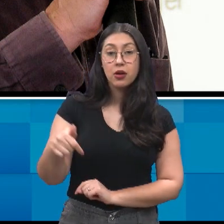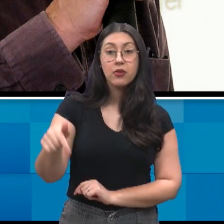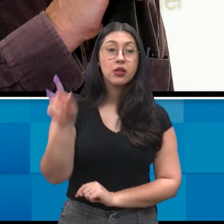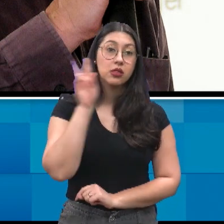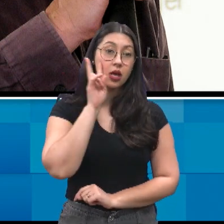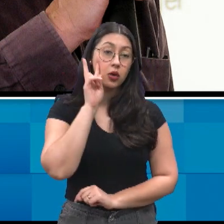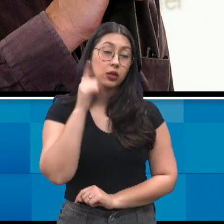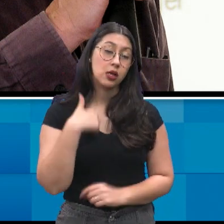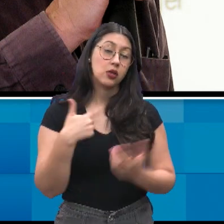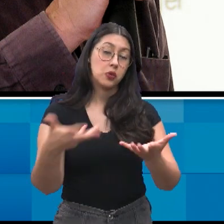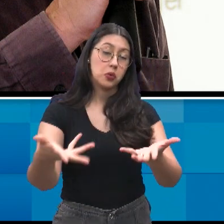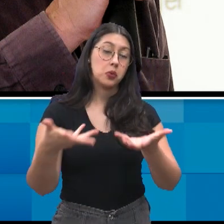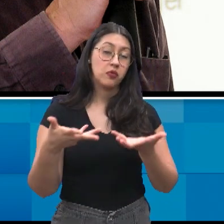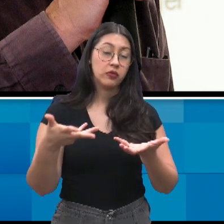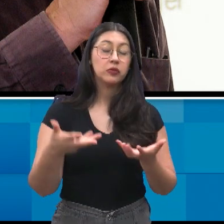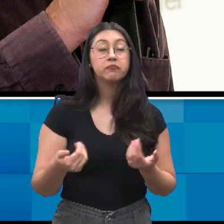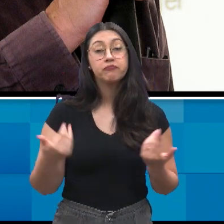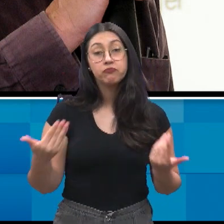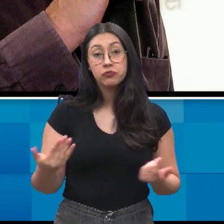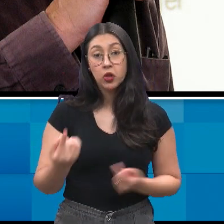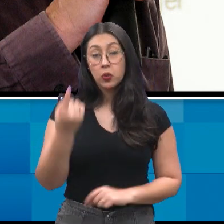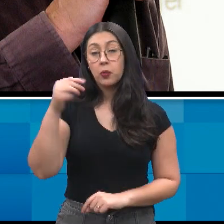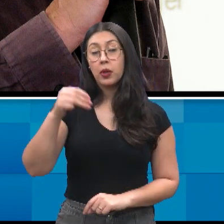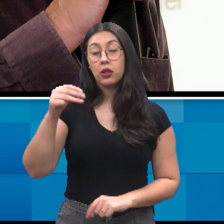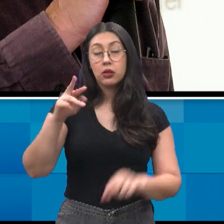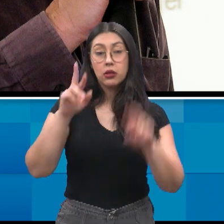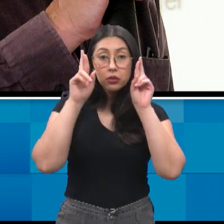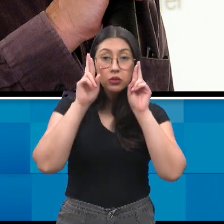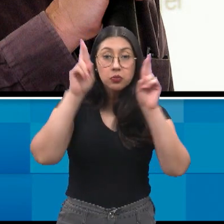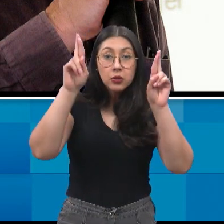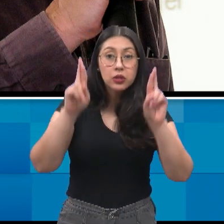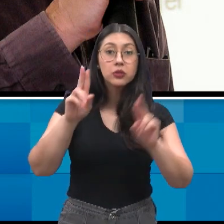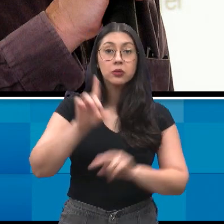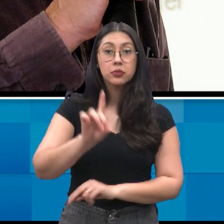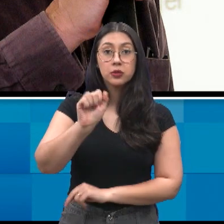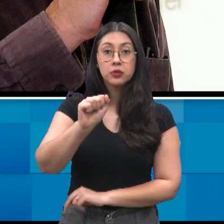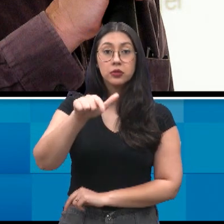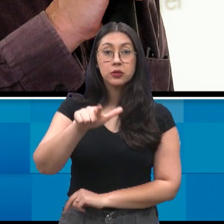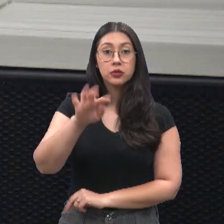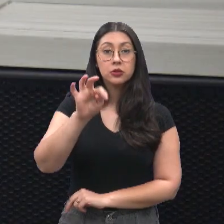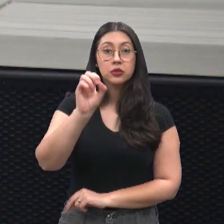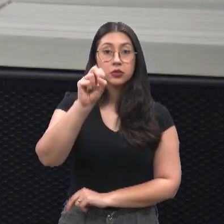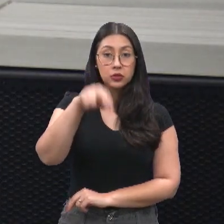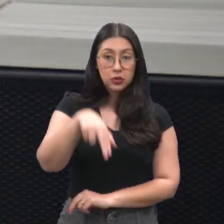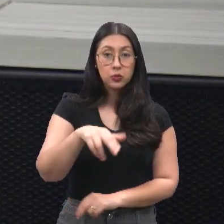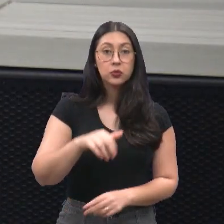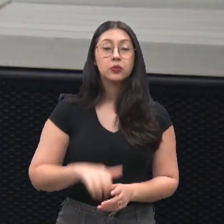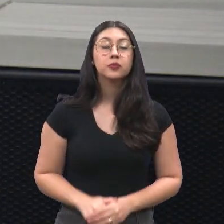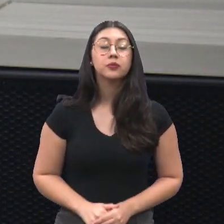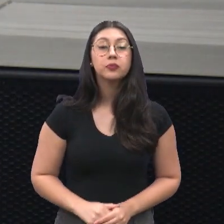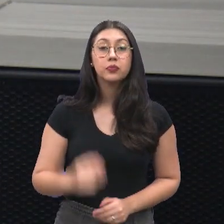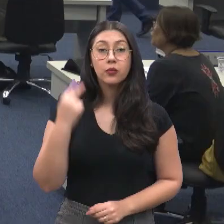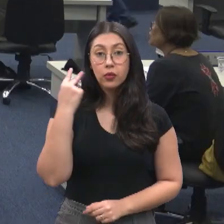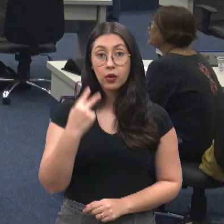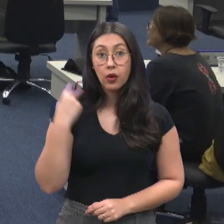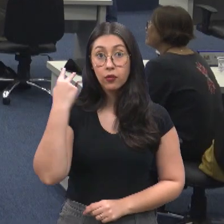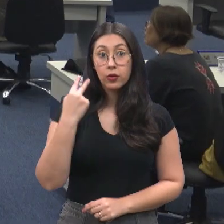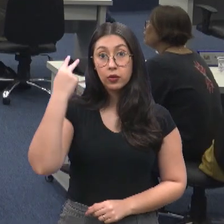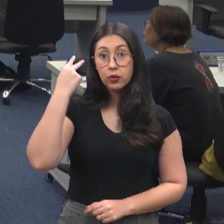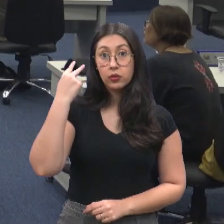todos os senhores. Então, um minuto de silêncio em nome do Dr. Dalton Valeriano. Questão de ordem, vereador Sérgio